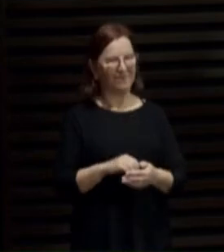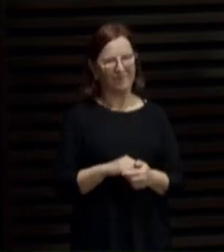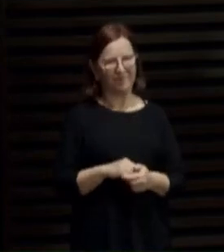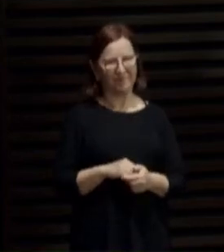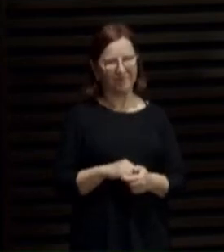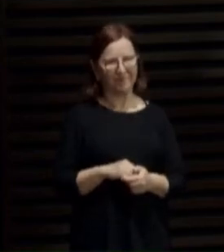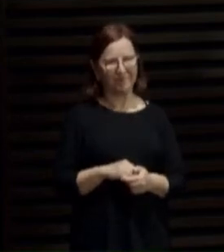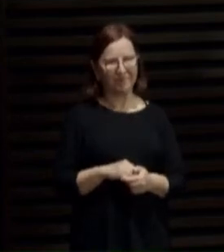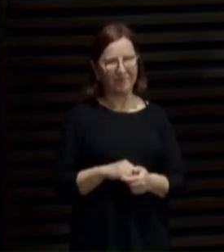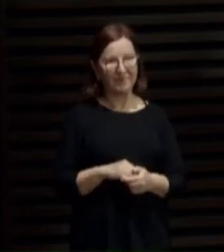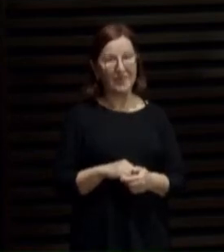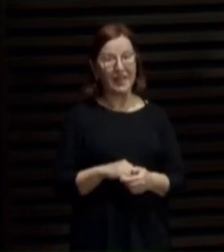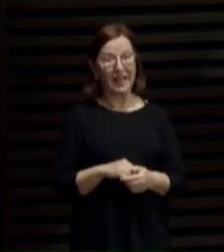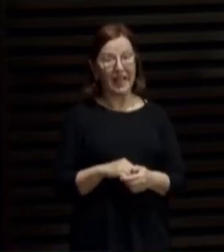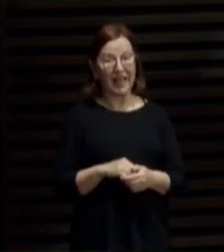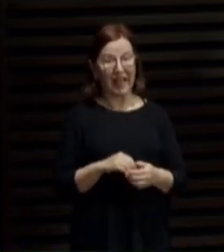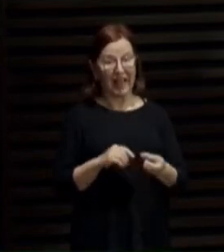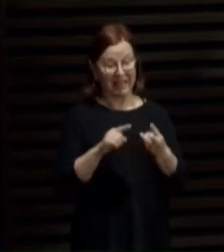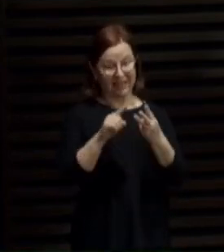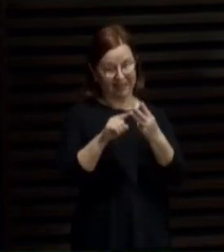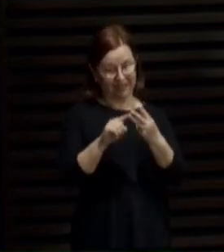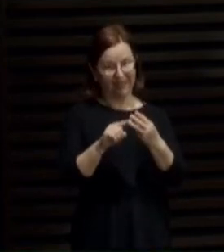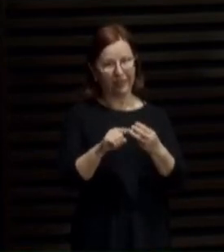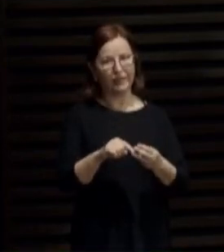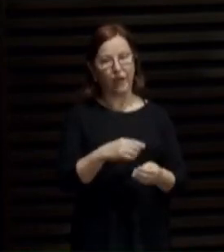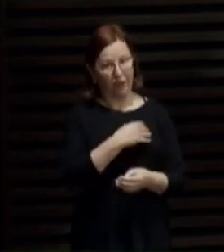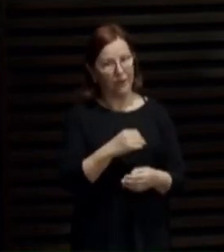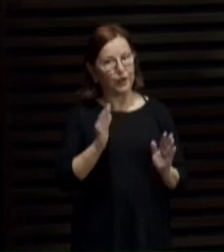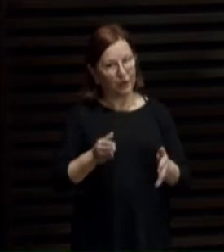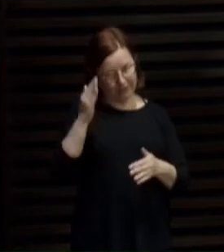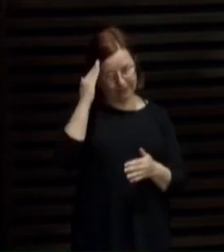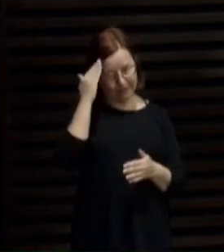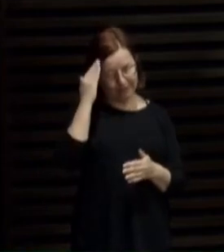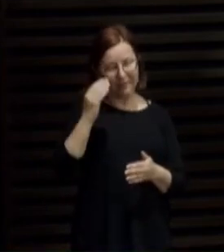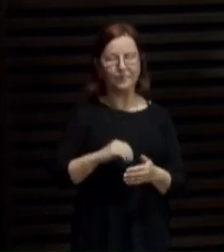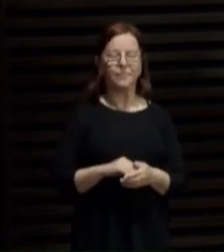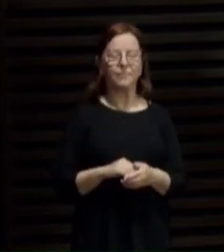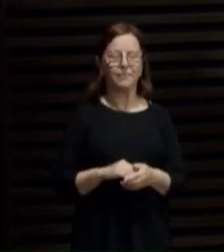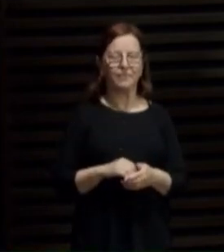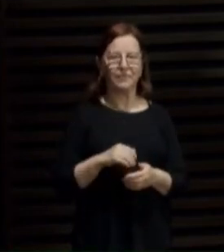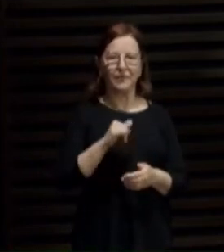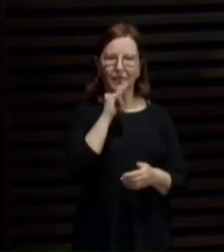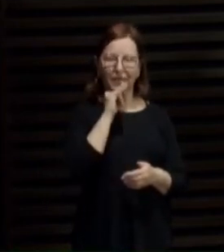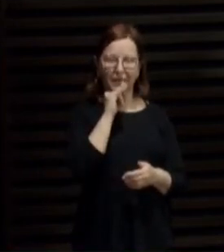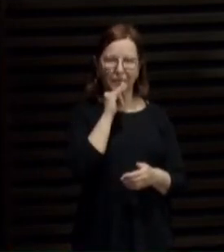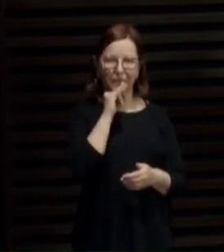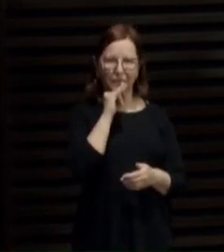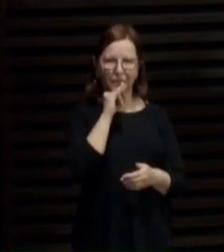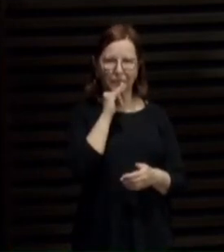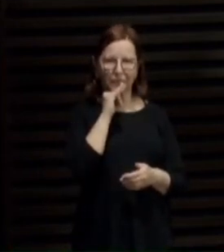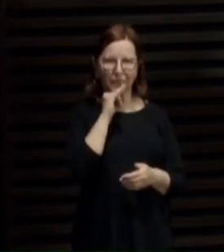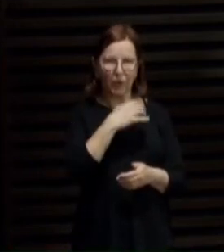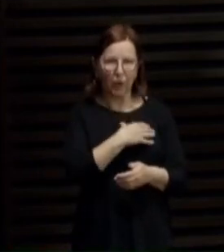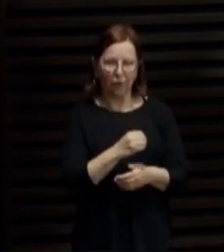Na terceira ele sabia que era no quarto. Por exemplo, eles estavam fazendo uma coisa, a mãe chamava para